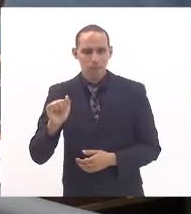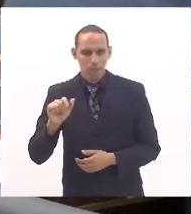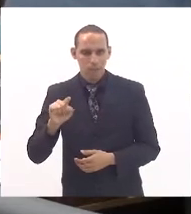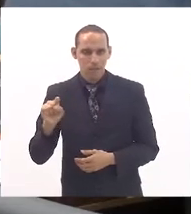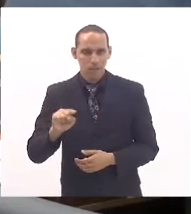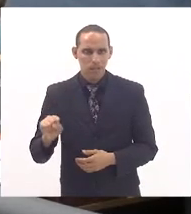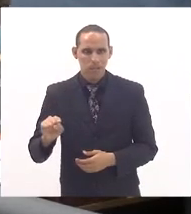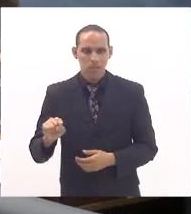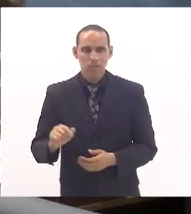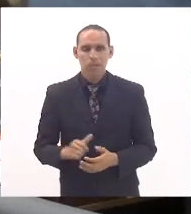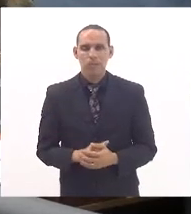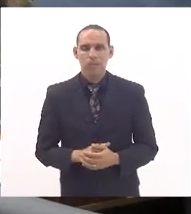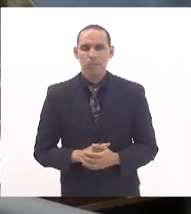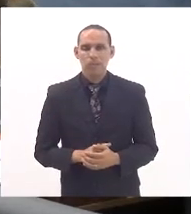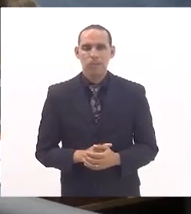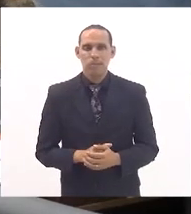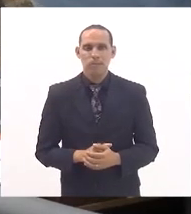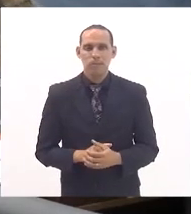ele